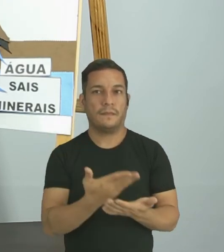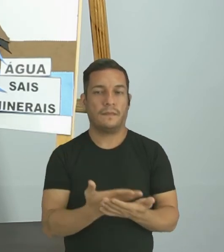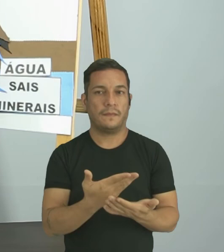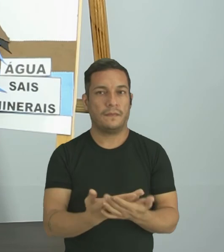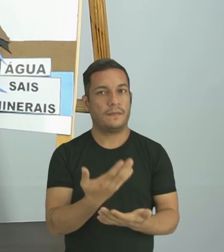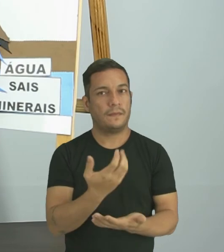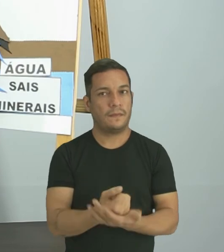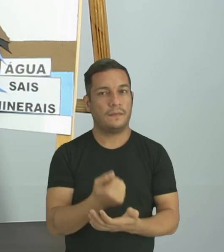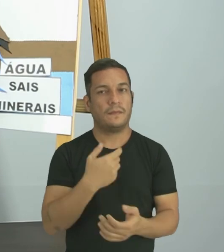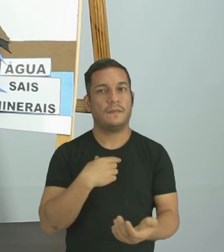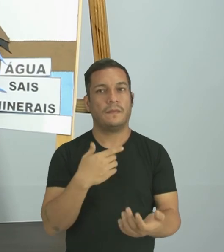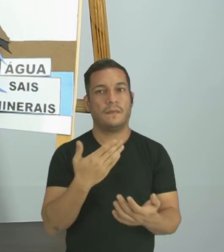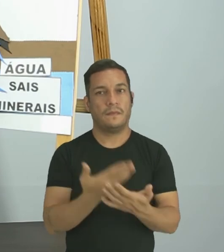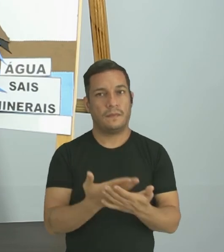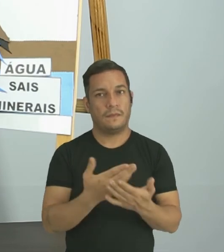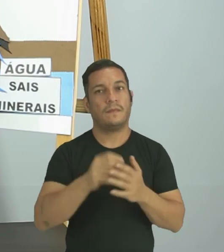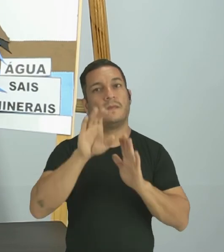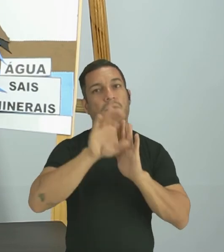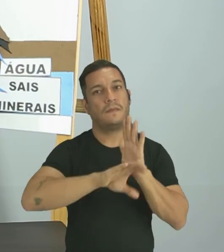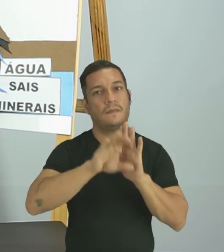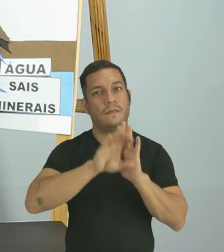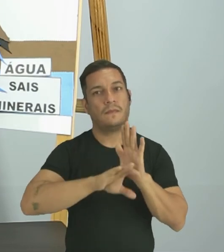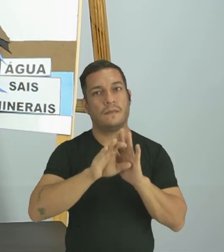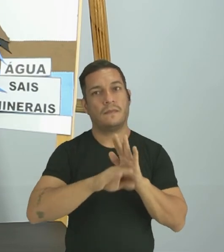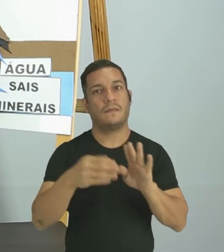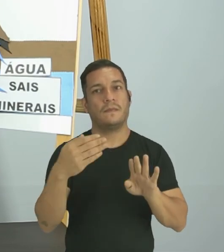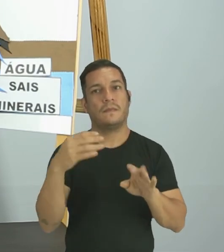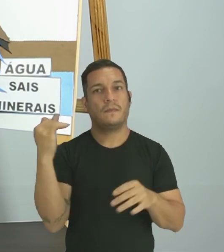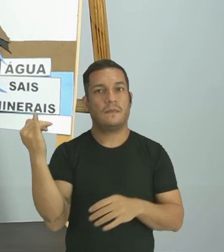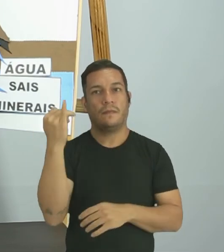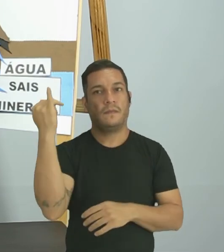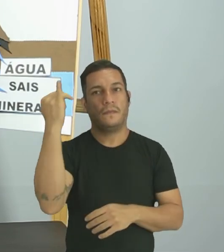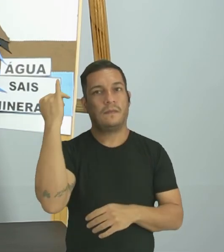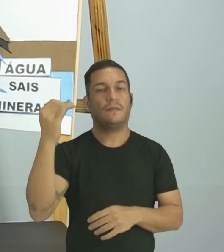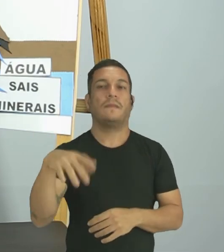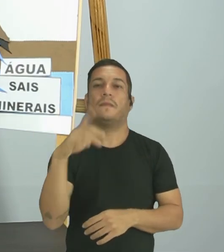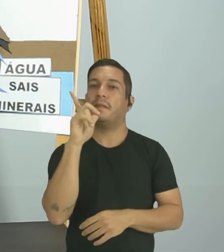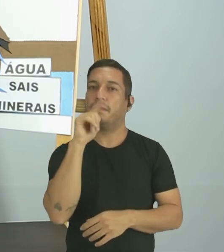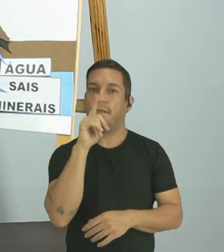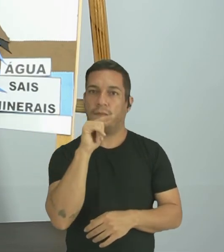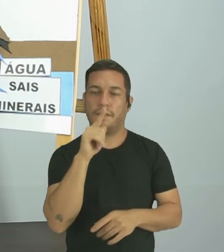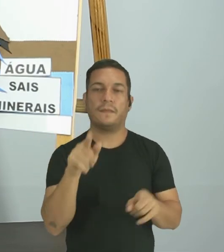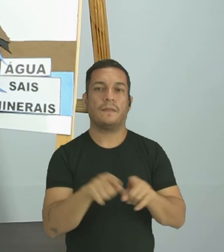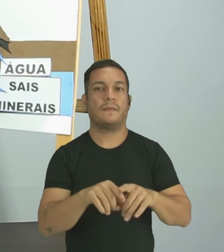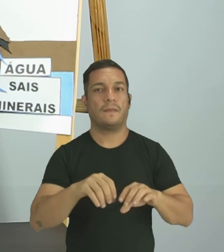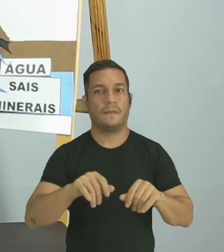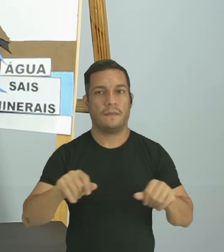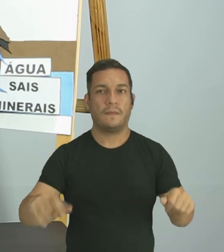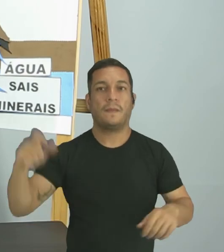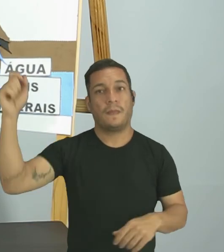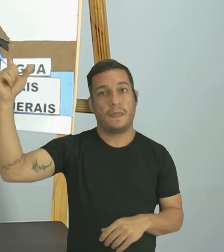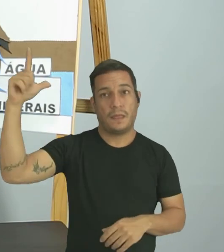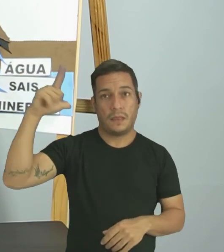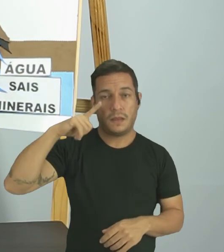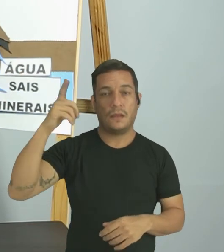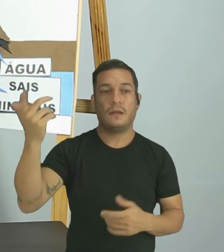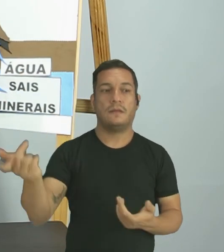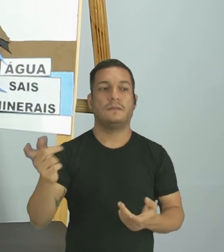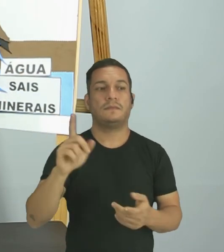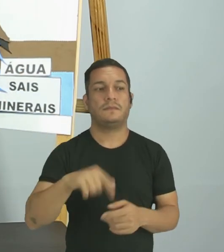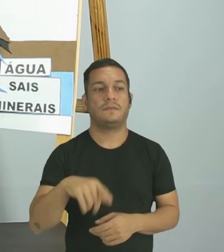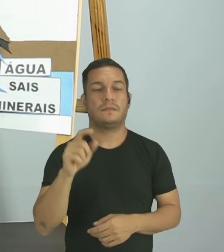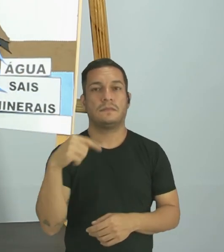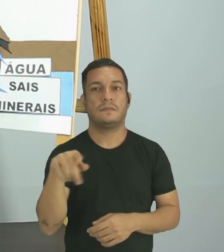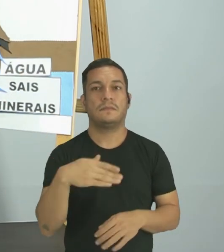estudar mais uma vez esse conteúdo, a importância da água e do sol para as plantas, vocês